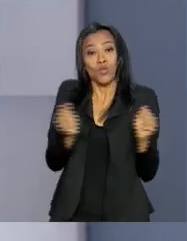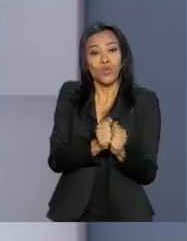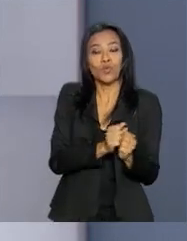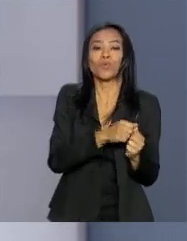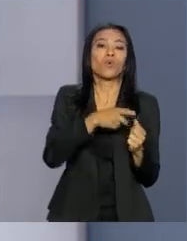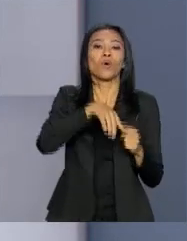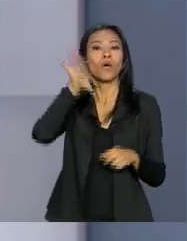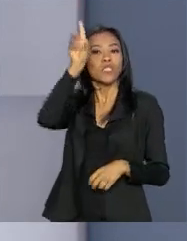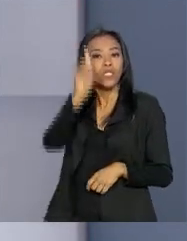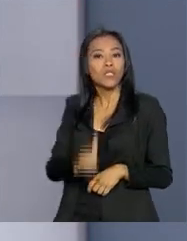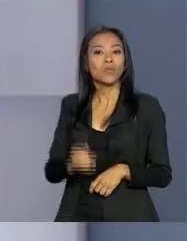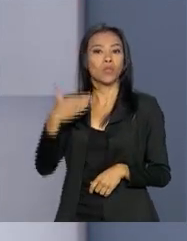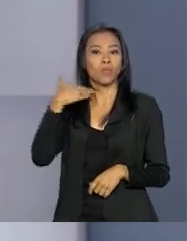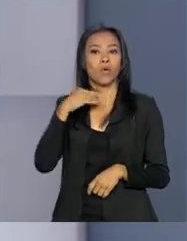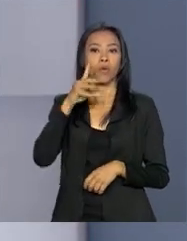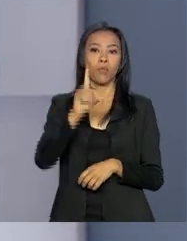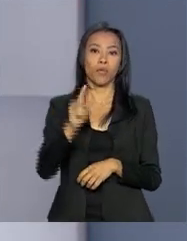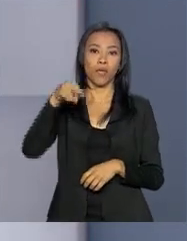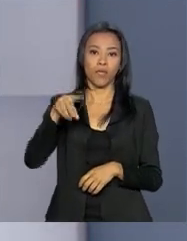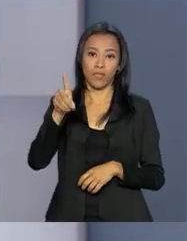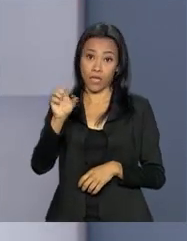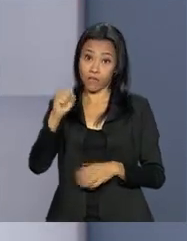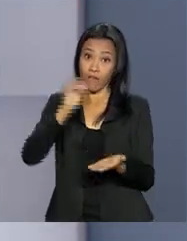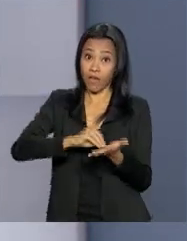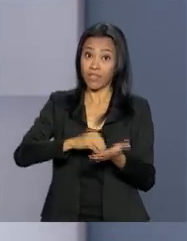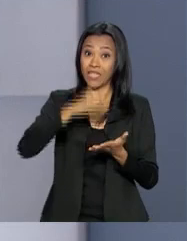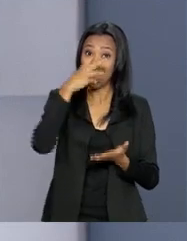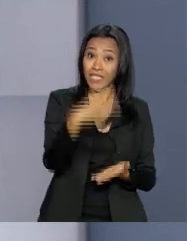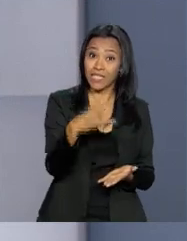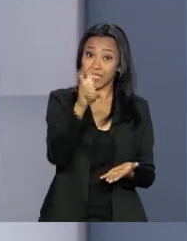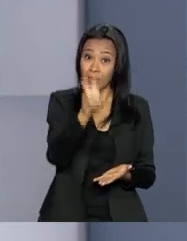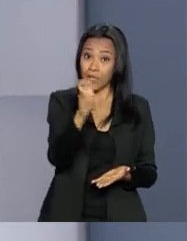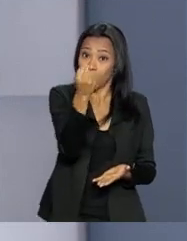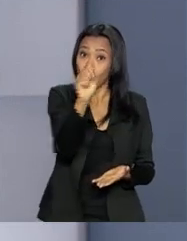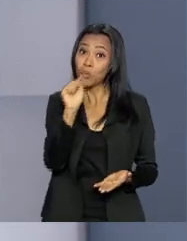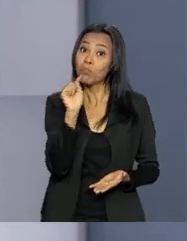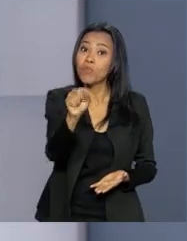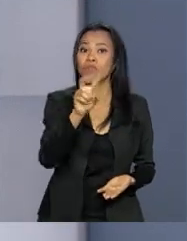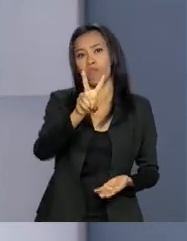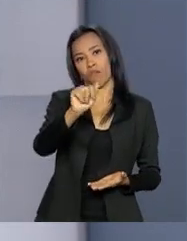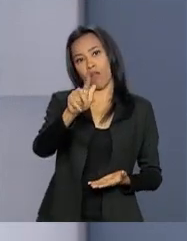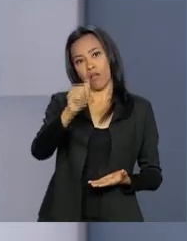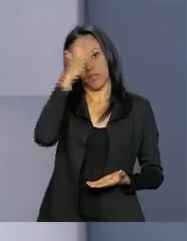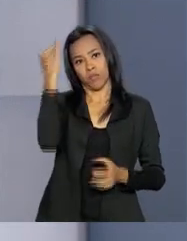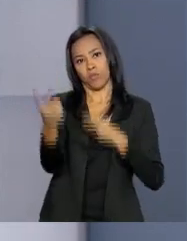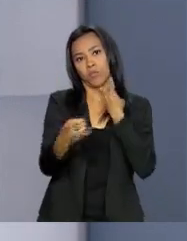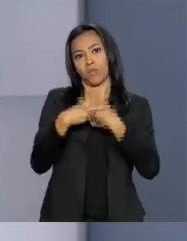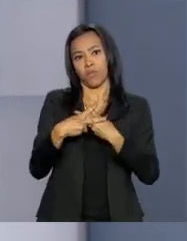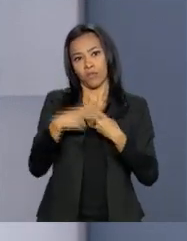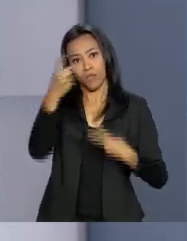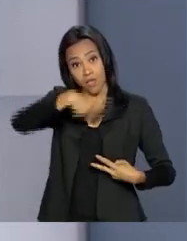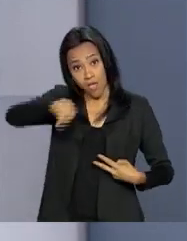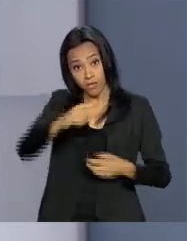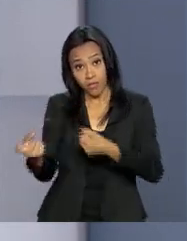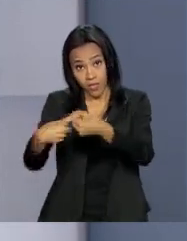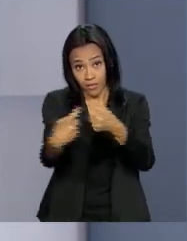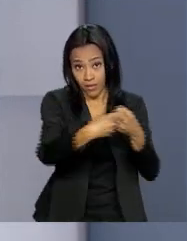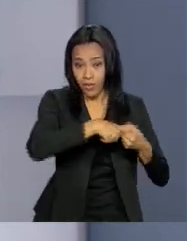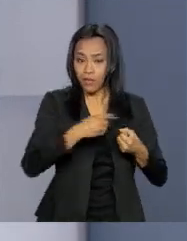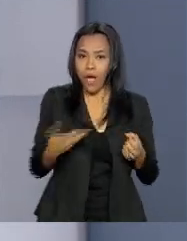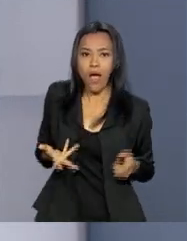ministro lembrou que faltam 358 mil vagas para presidiários e que essas parcerias podem